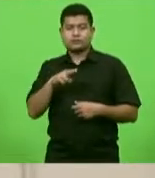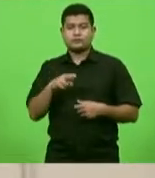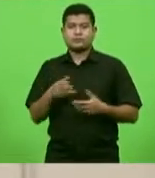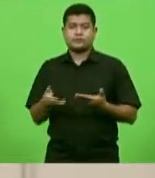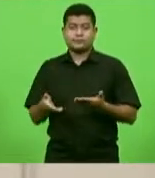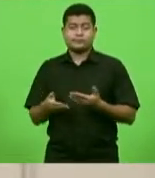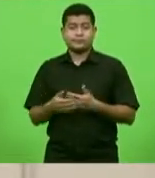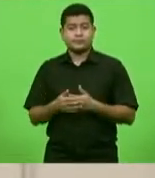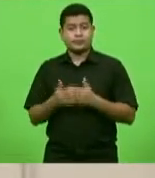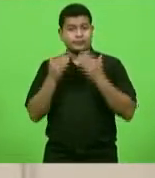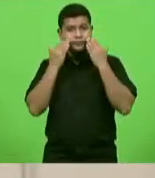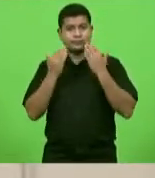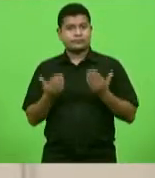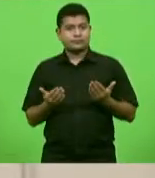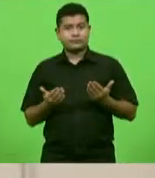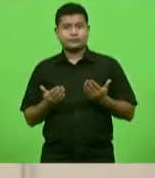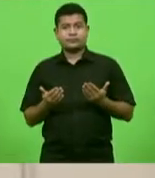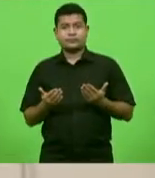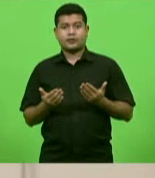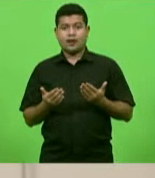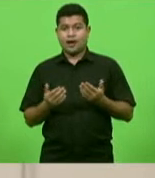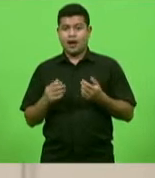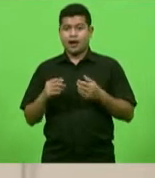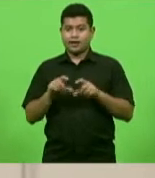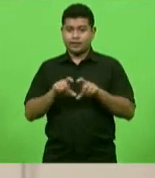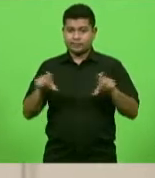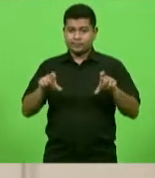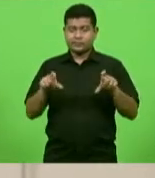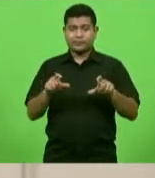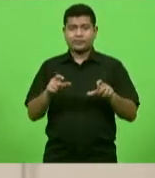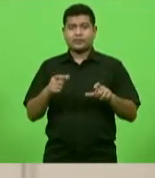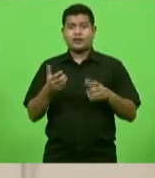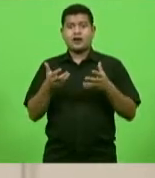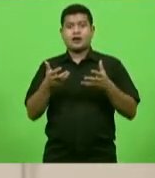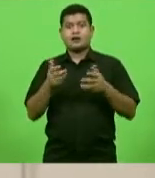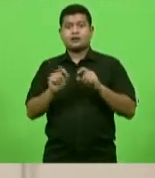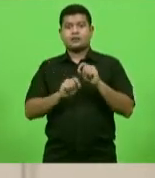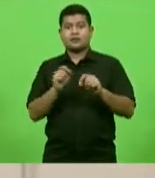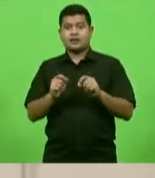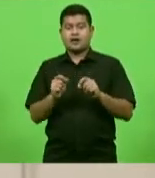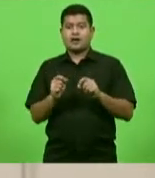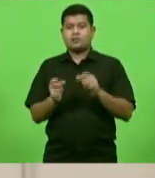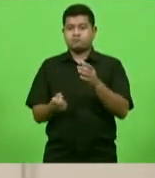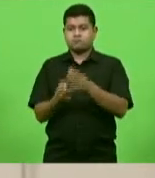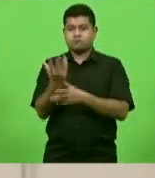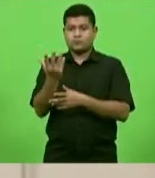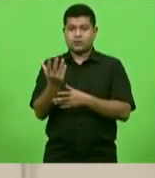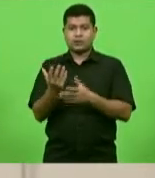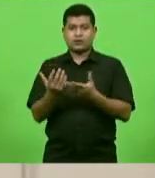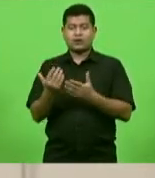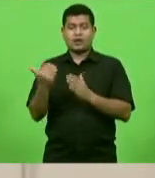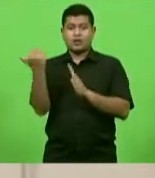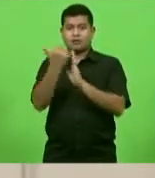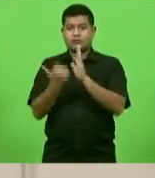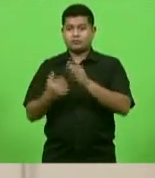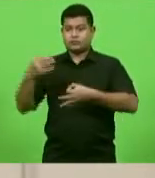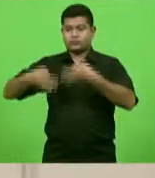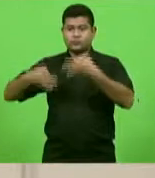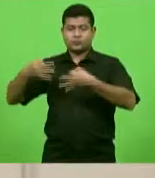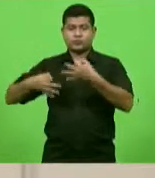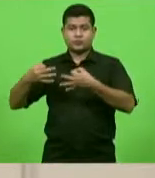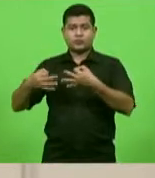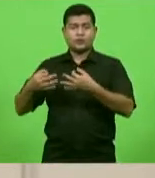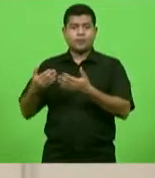Como você vê, o dispositivo, ele visava introduzir no ordenamento jurídico